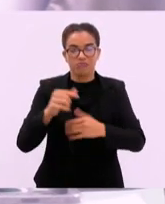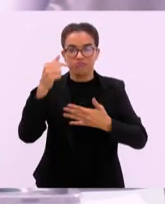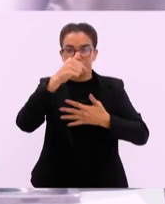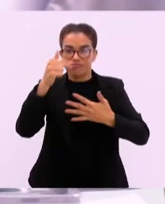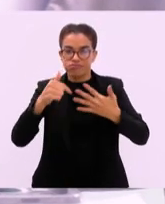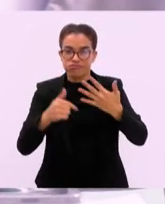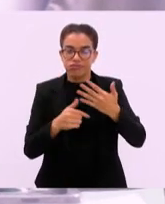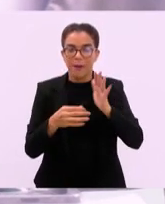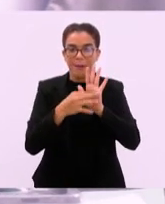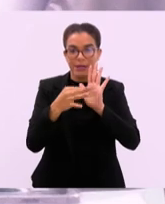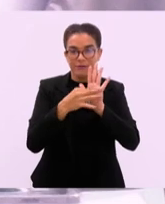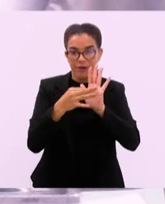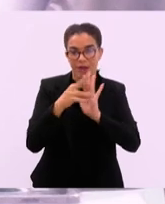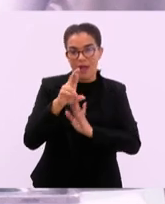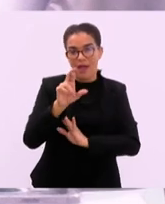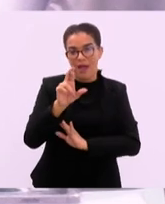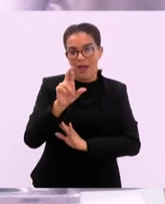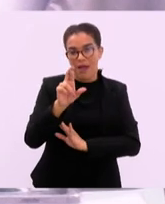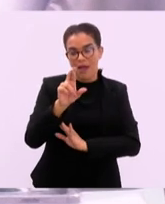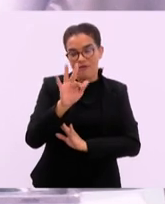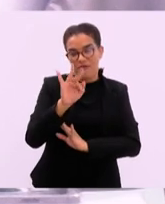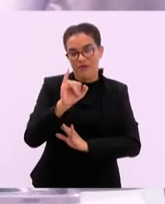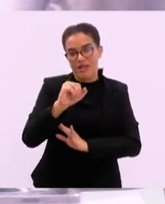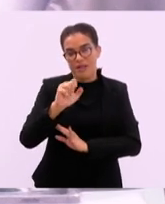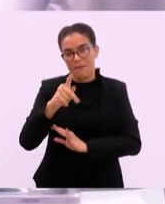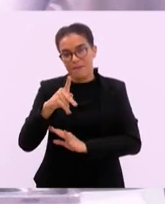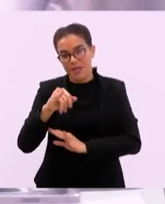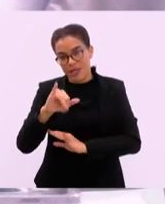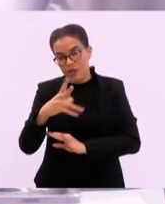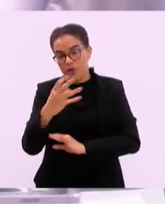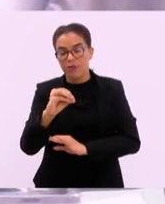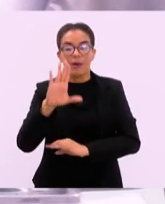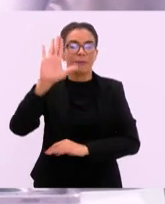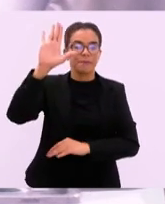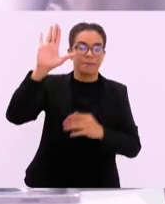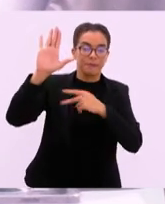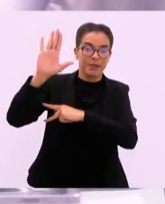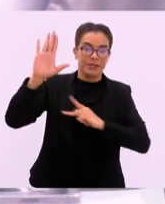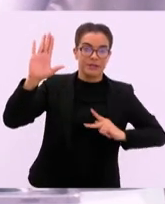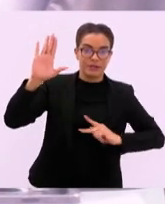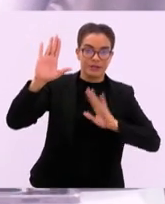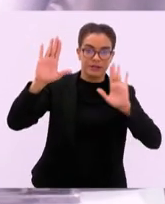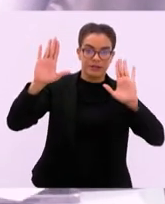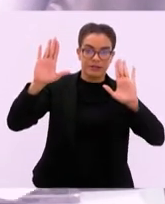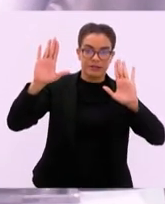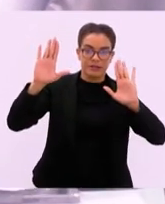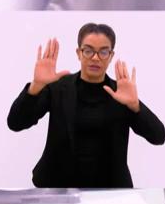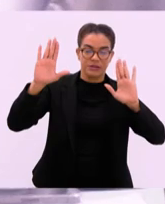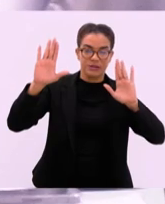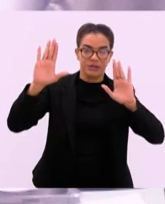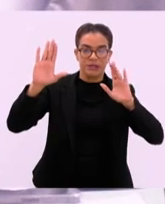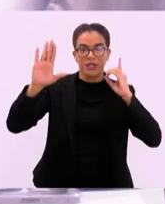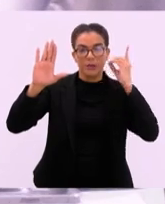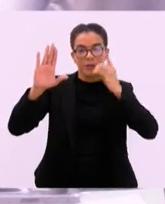providências. O parecer do deputado Filipinho Raves é favorável à emenda de autoria dos deputados Luiz Paulo e Carlos Mink. Deputado Luiz Paulo.